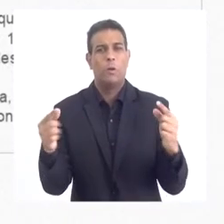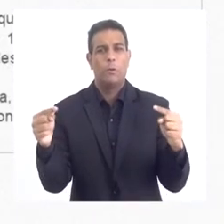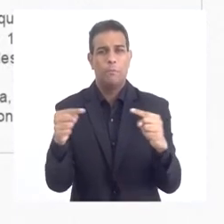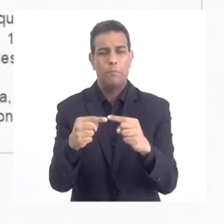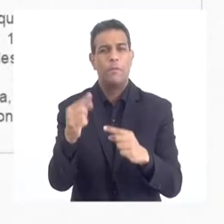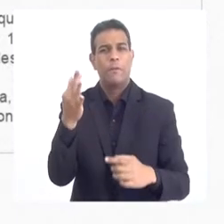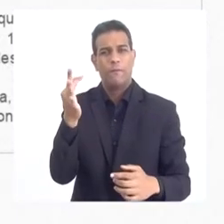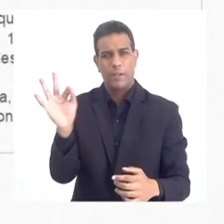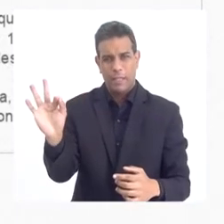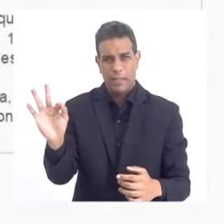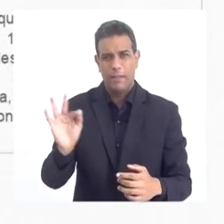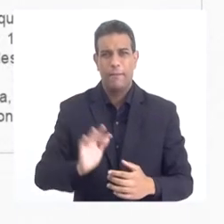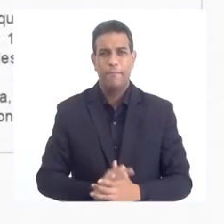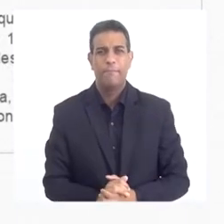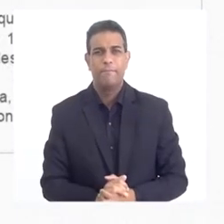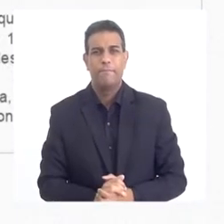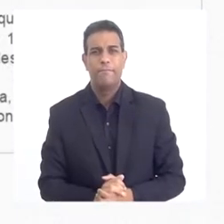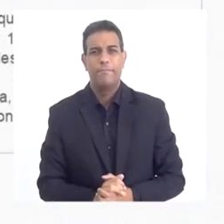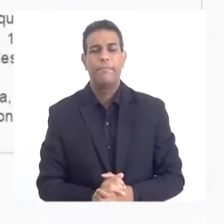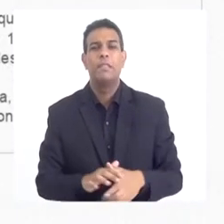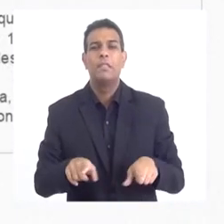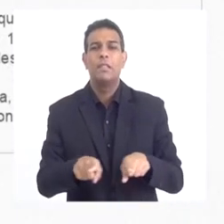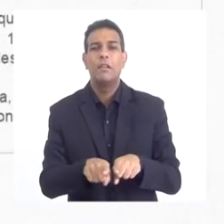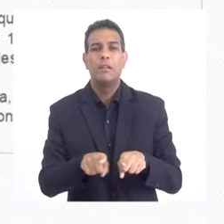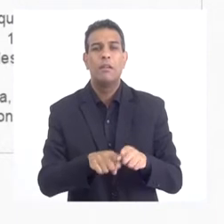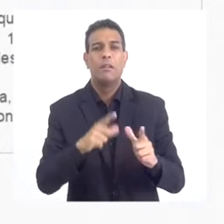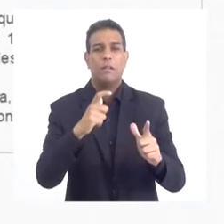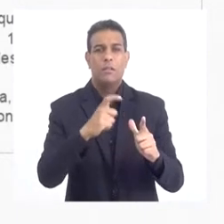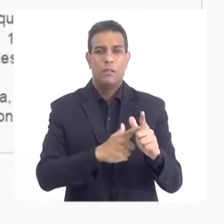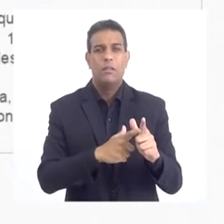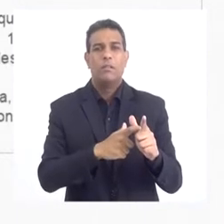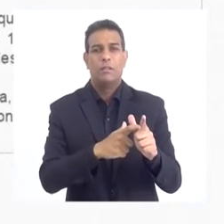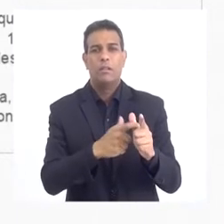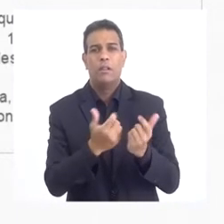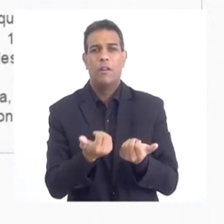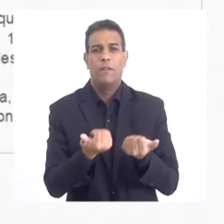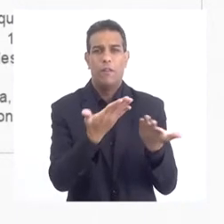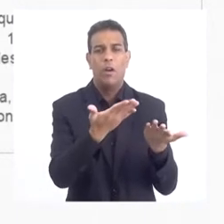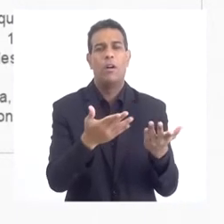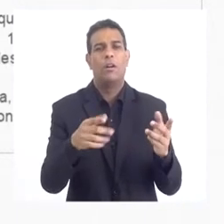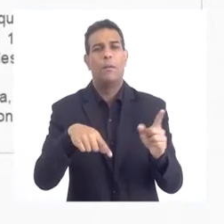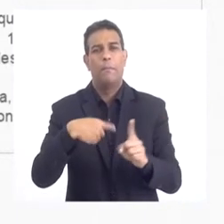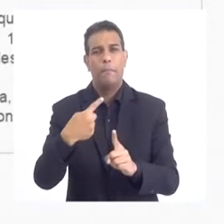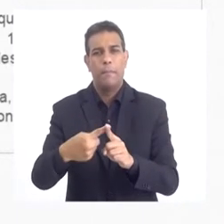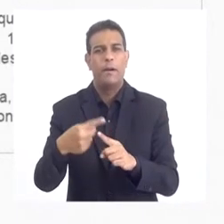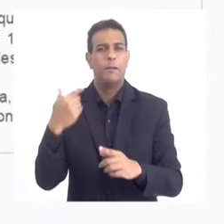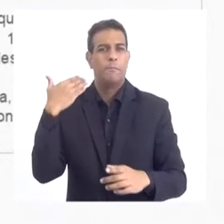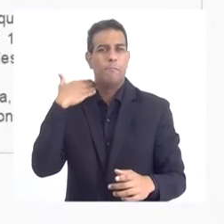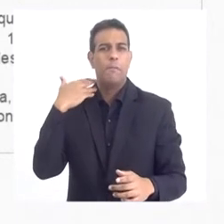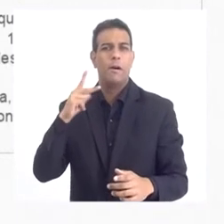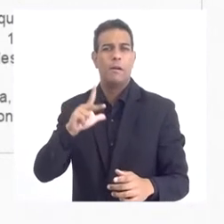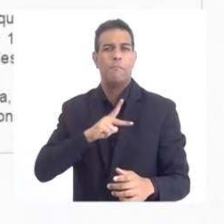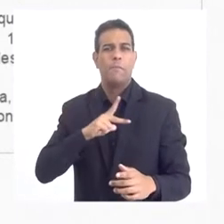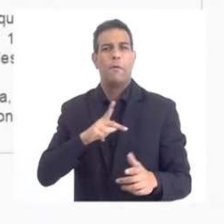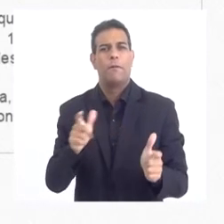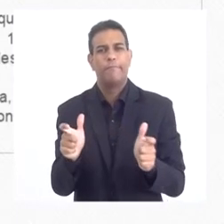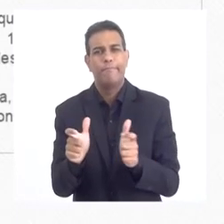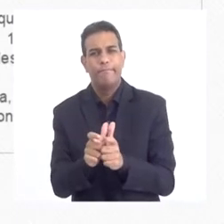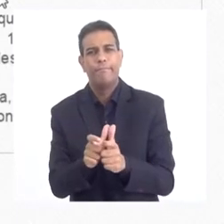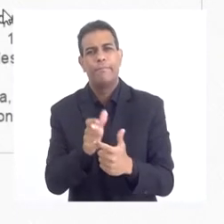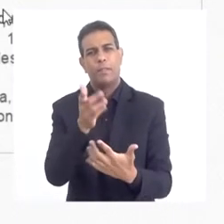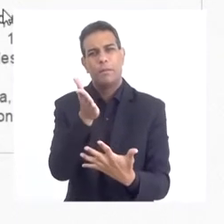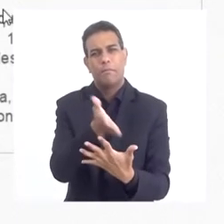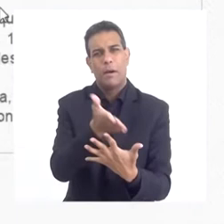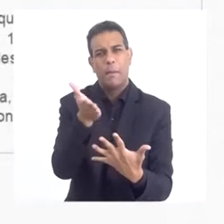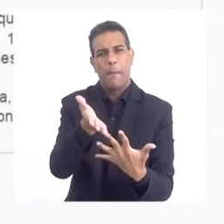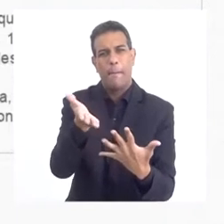União. E a dívida externa, que é menor, e depois bancos privados, muito pequena, parcelamentos, são